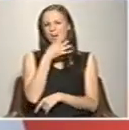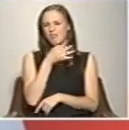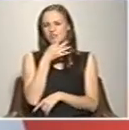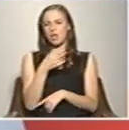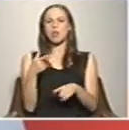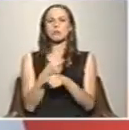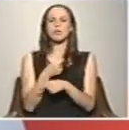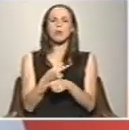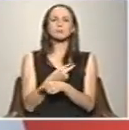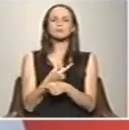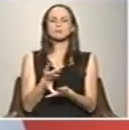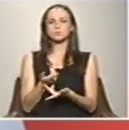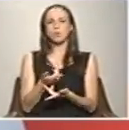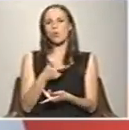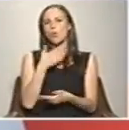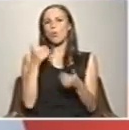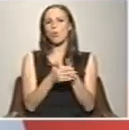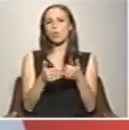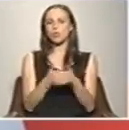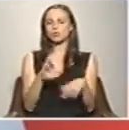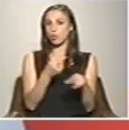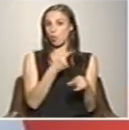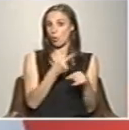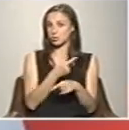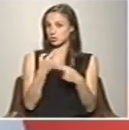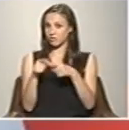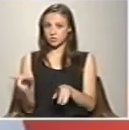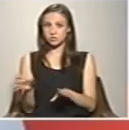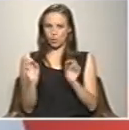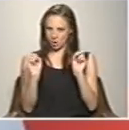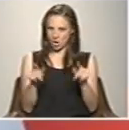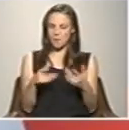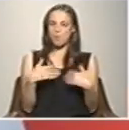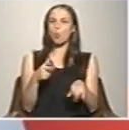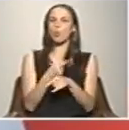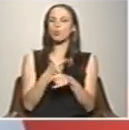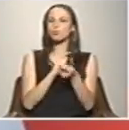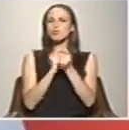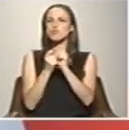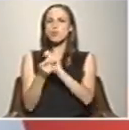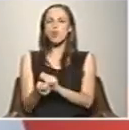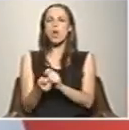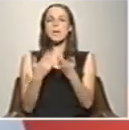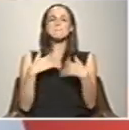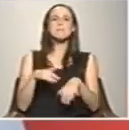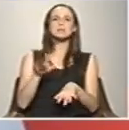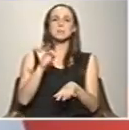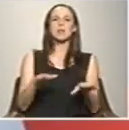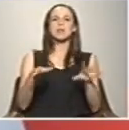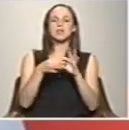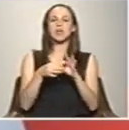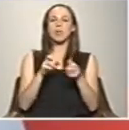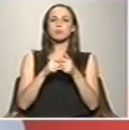produtividade? Um idoso tem consumos diferentes, embora também esses consumos vão mudar, mas também tem associado o problema da